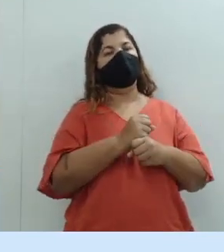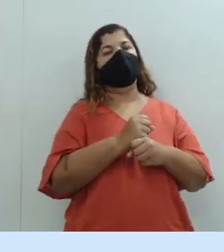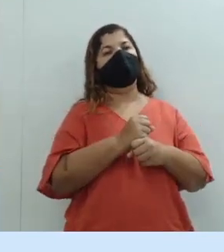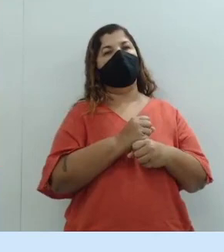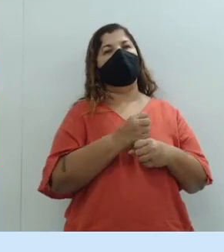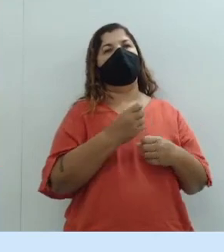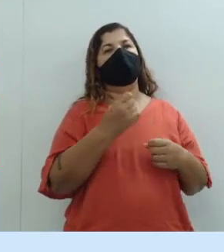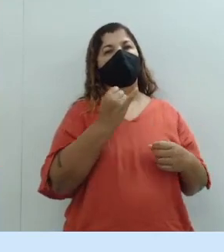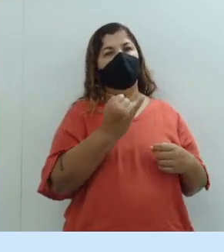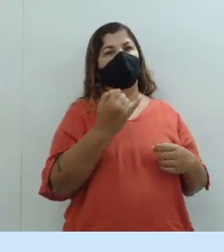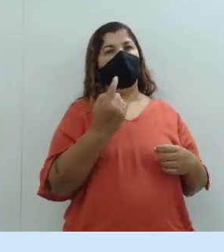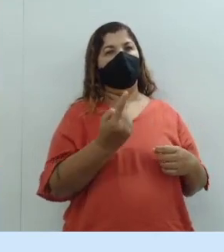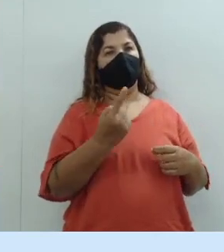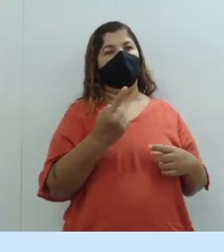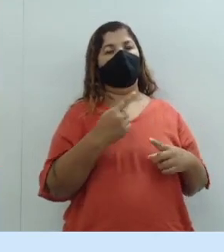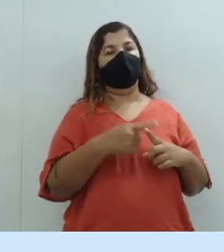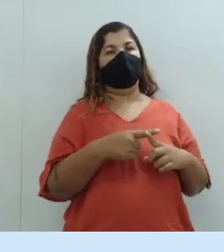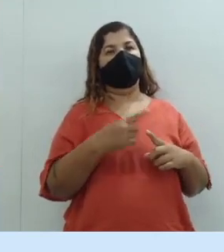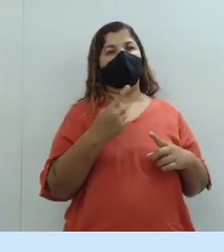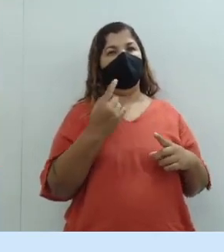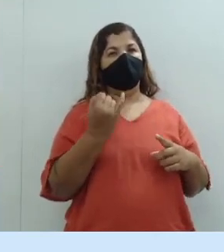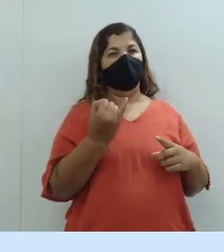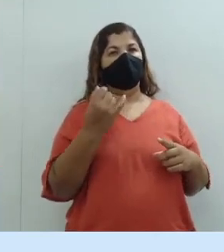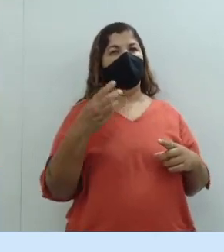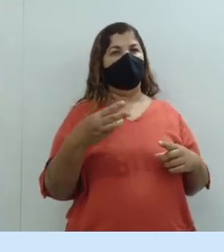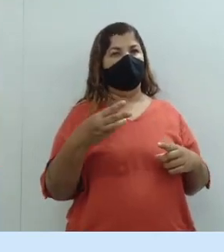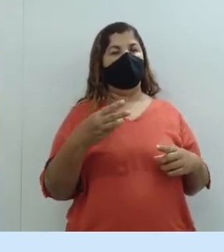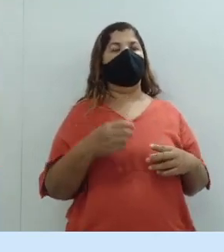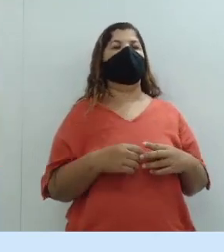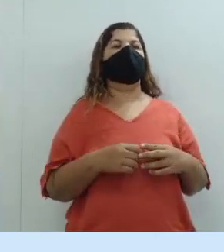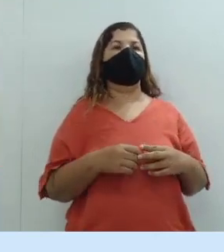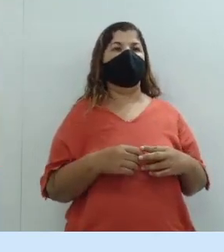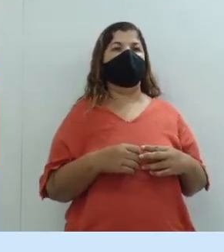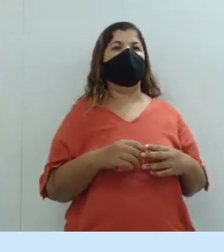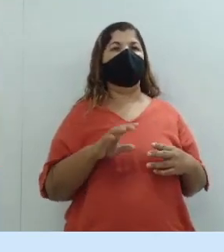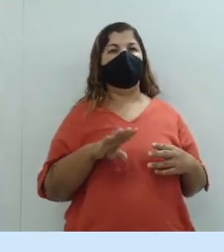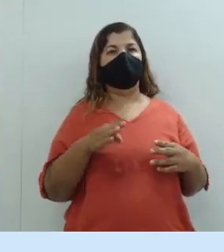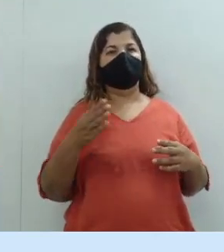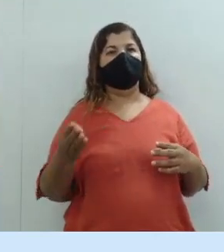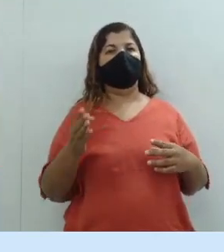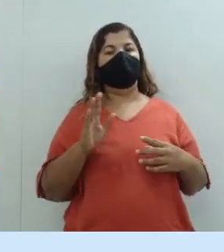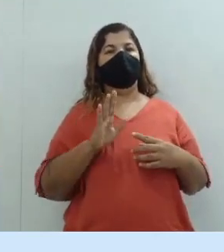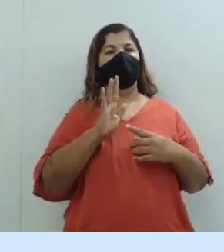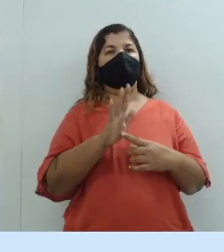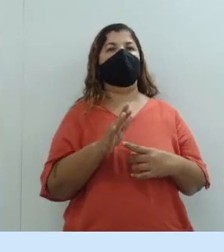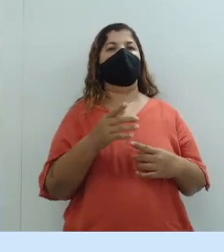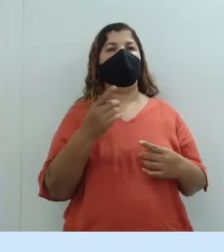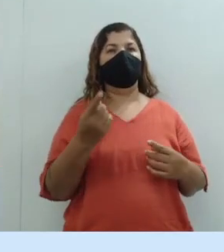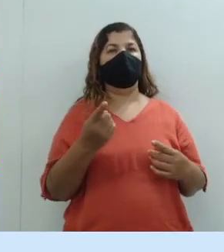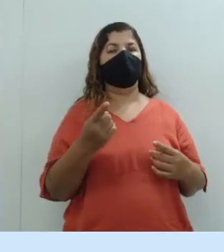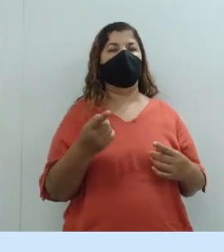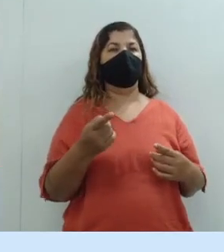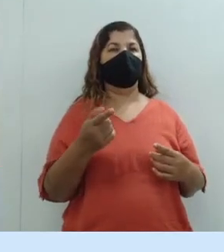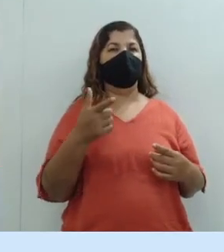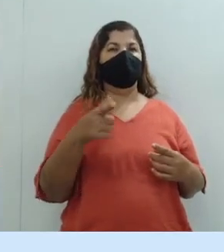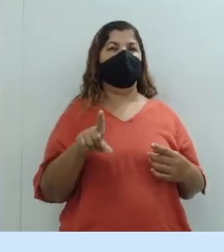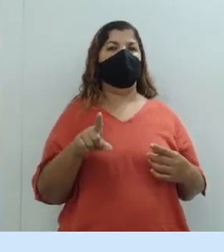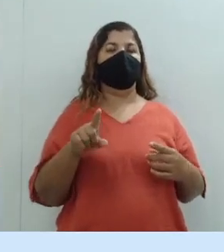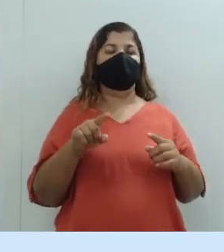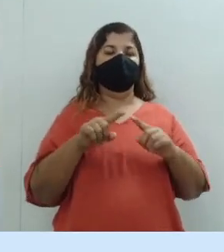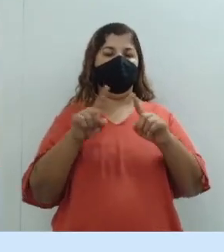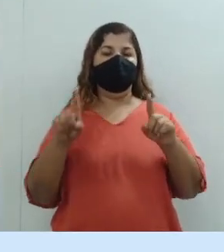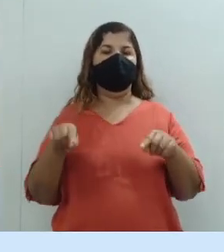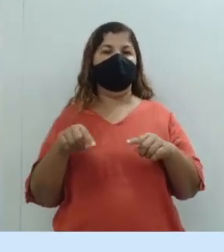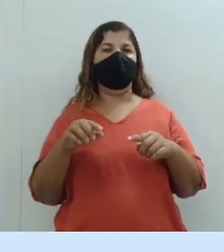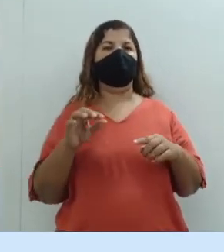de I1 mais I2 mais I3. E aí à minha direita, né, eu tenho um resistor que eu estou chamando do resistor total, né,